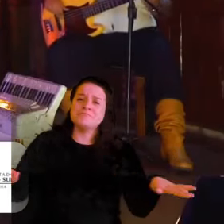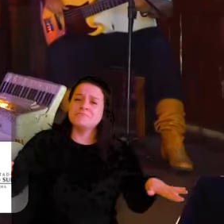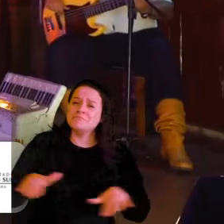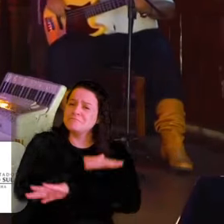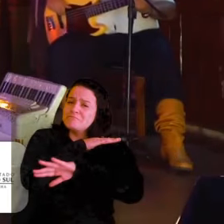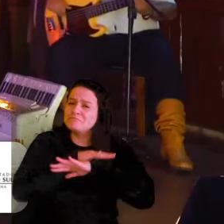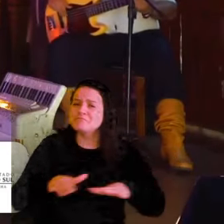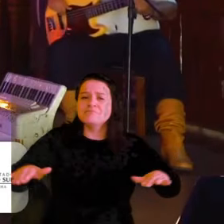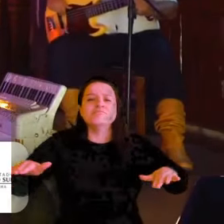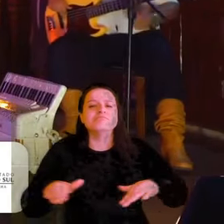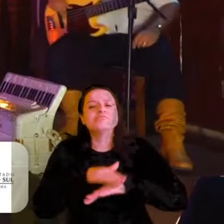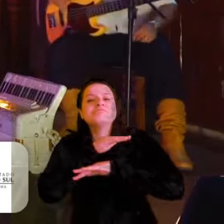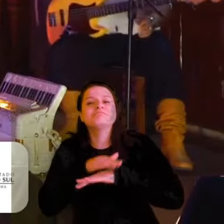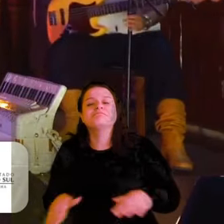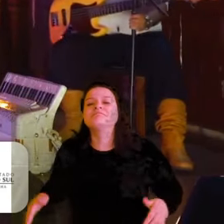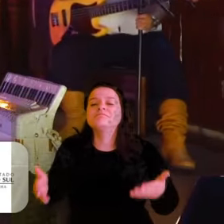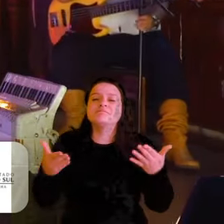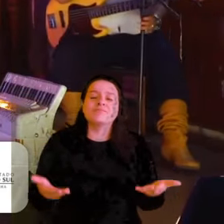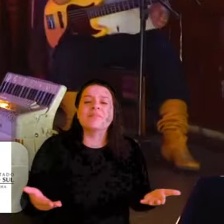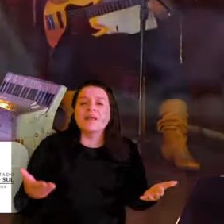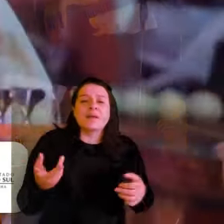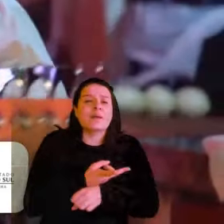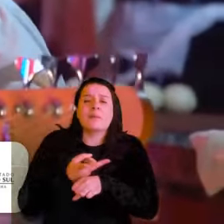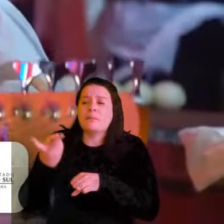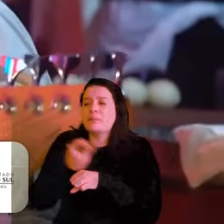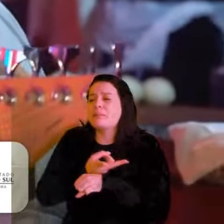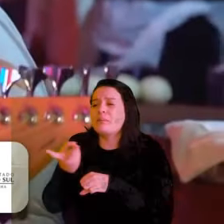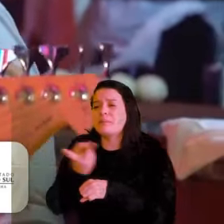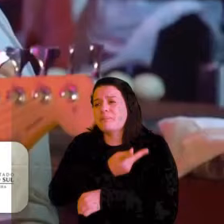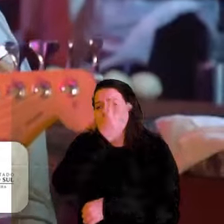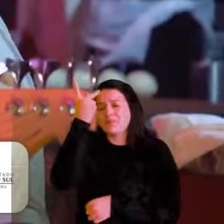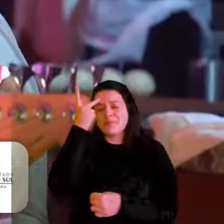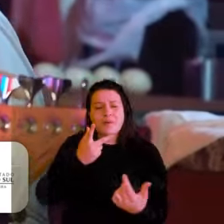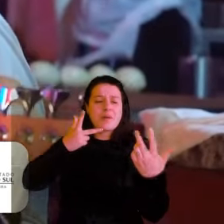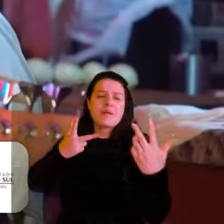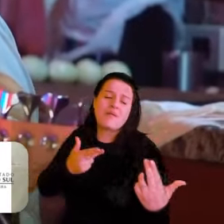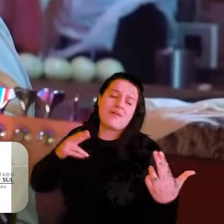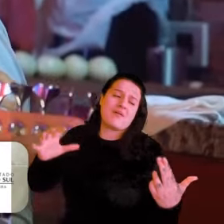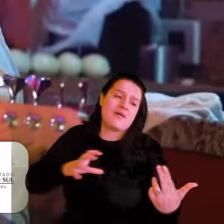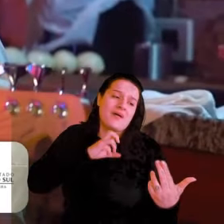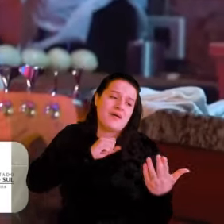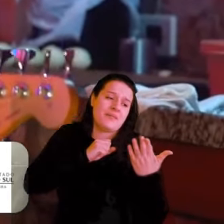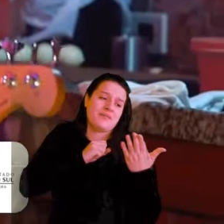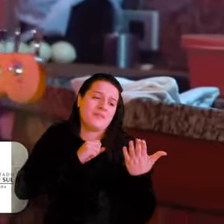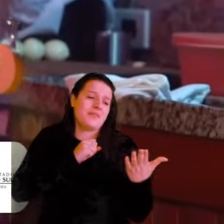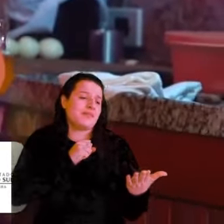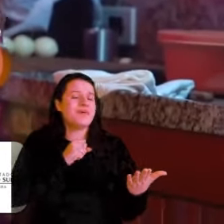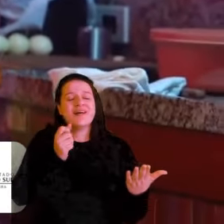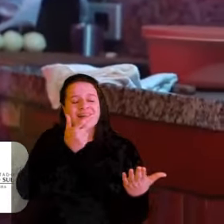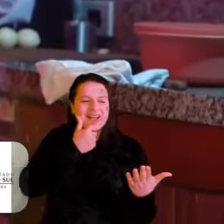chorar, tentando te esquecer. Eu procurava alguém assim para me